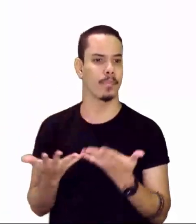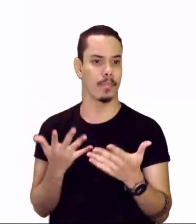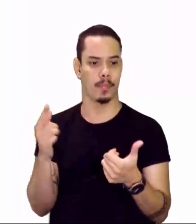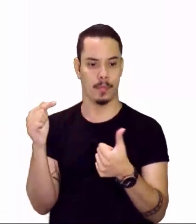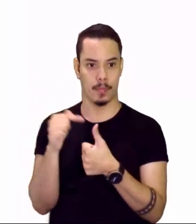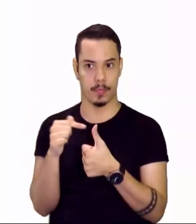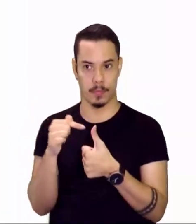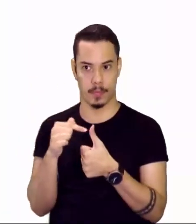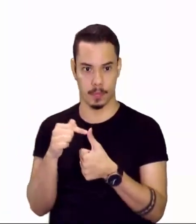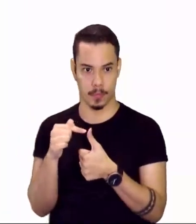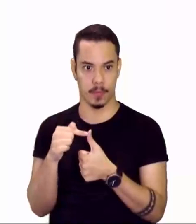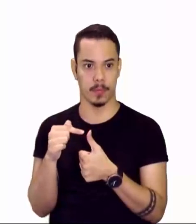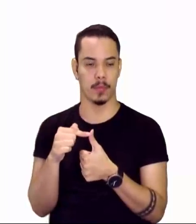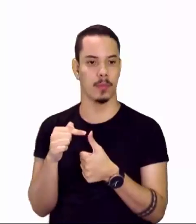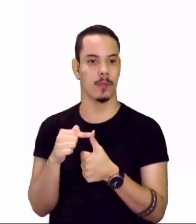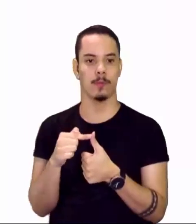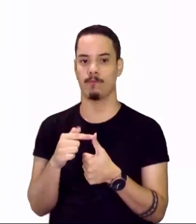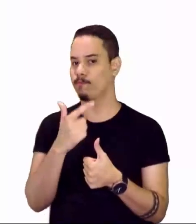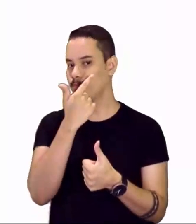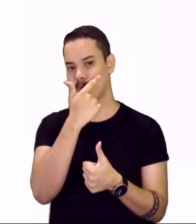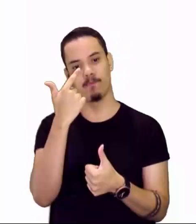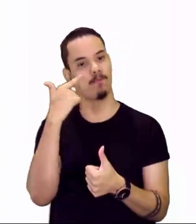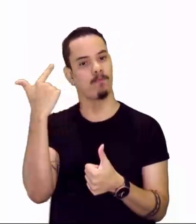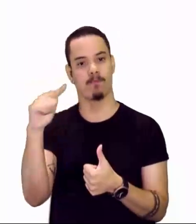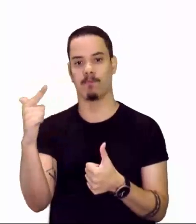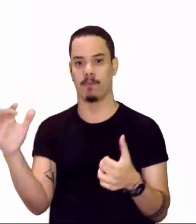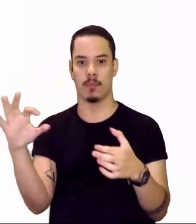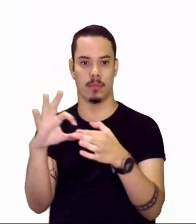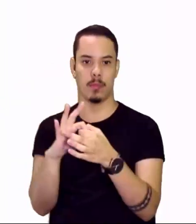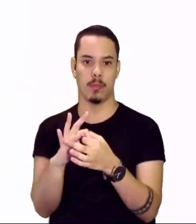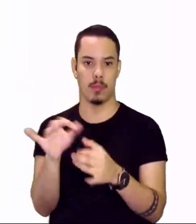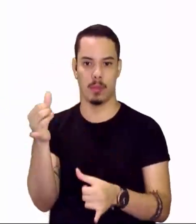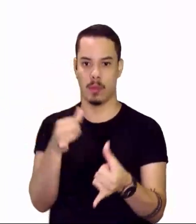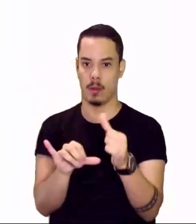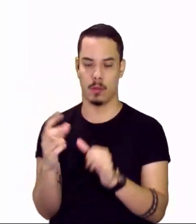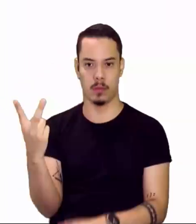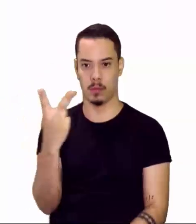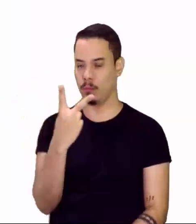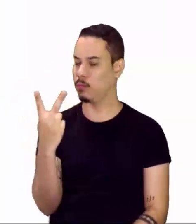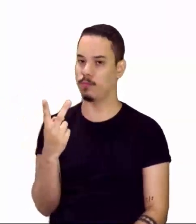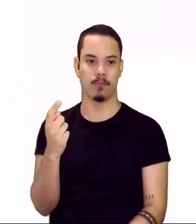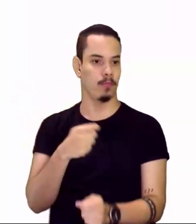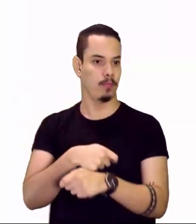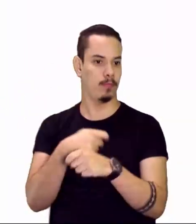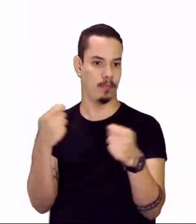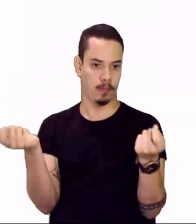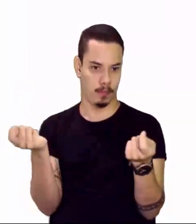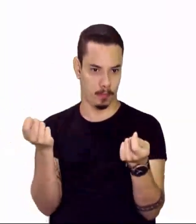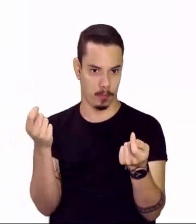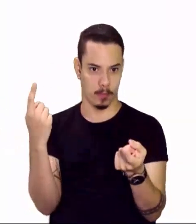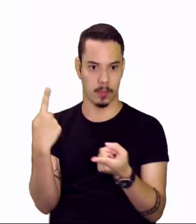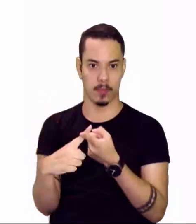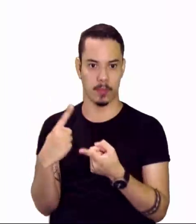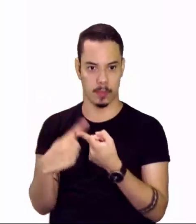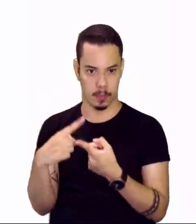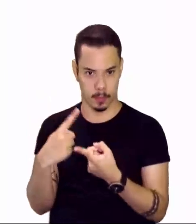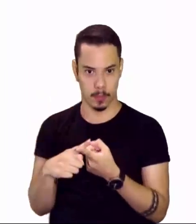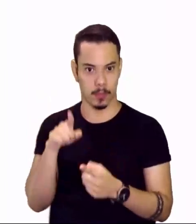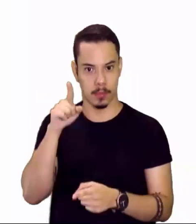letra A diz o seguinte: não existe ligação química entre os dois elementos da rocha, pois